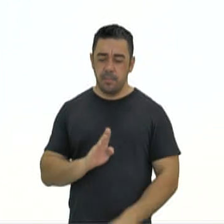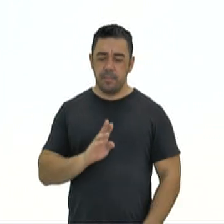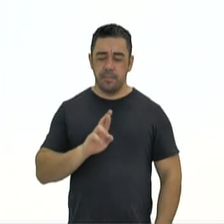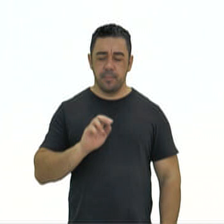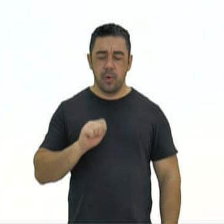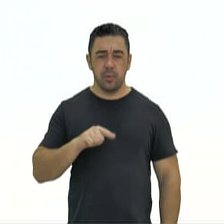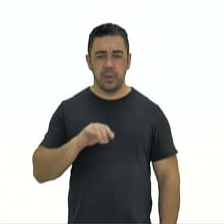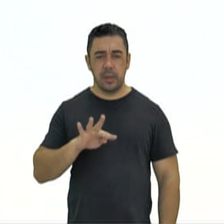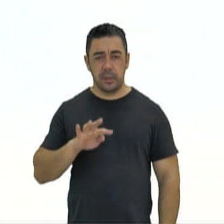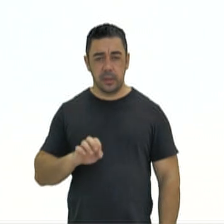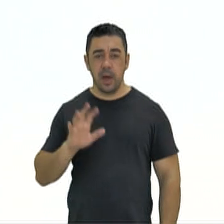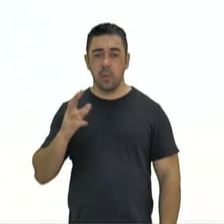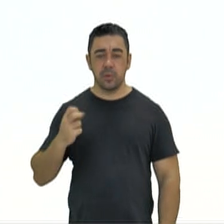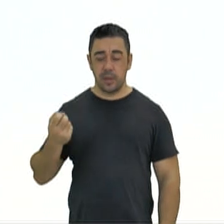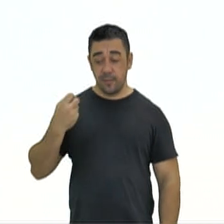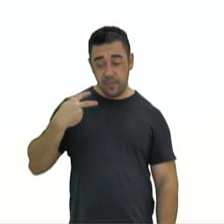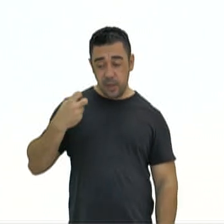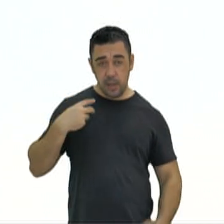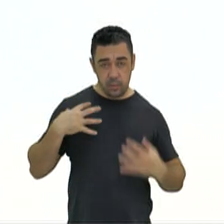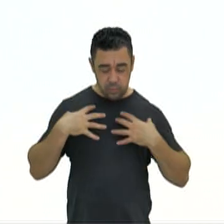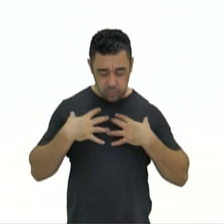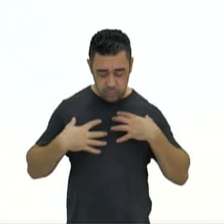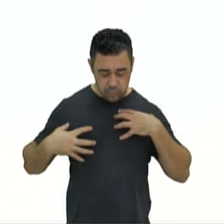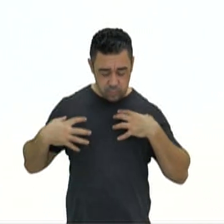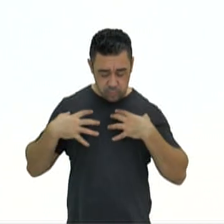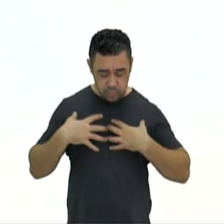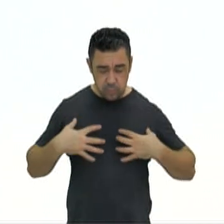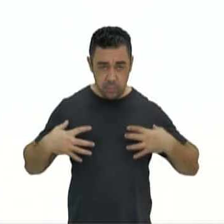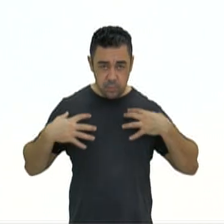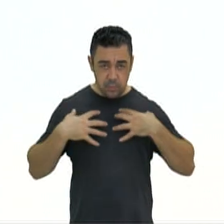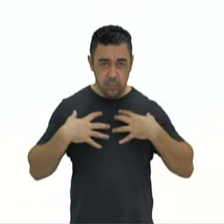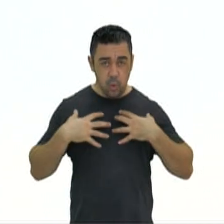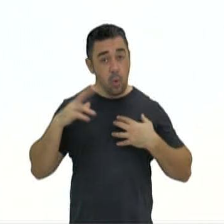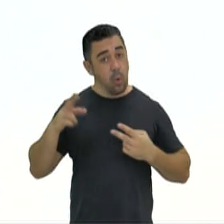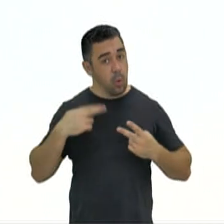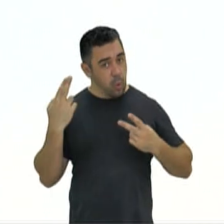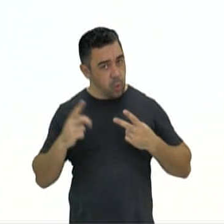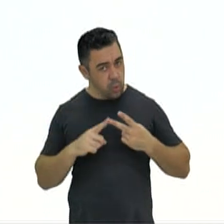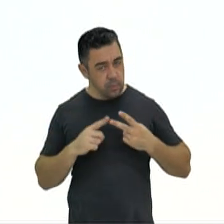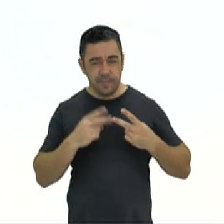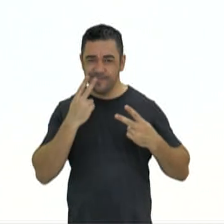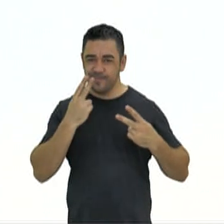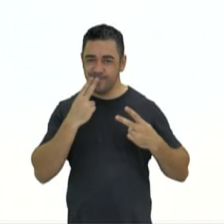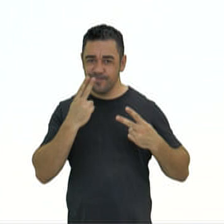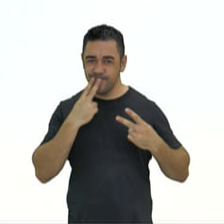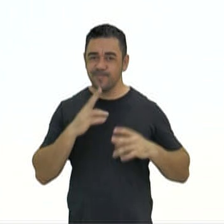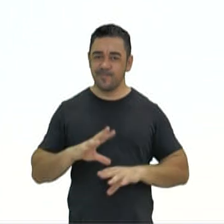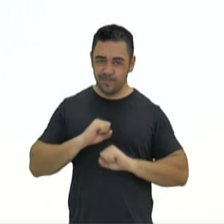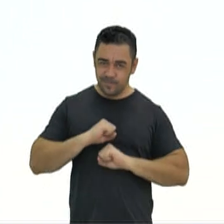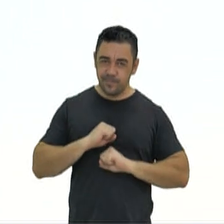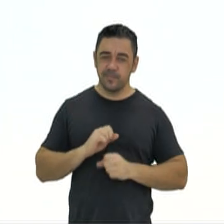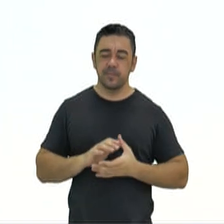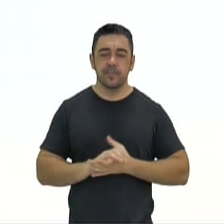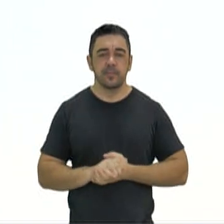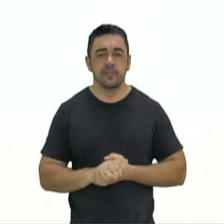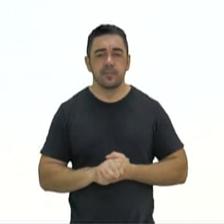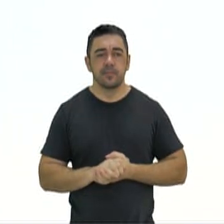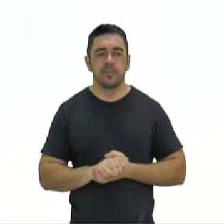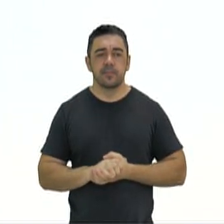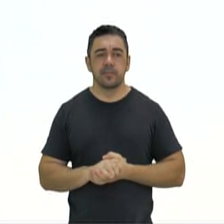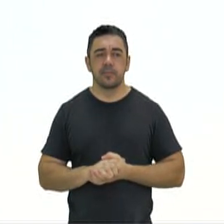por uma infecção viral ou bacteriana, ou pelo tabagismo. Então essa é uma diferença importante.